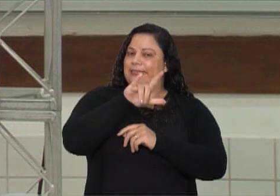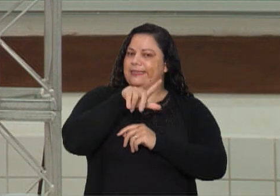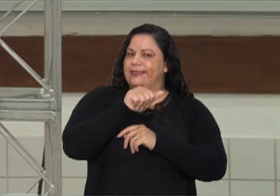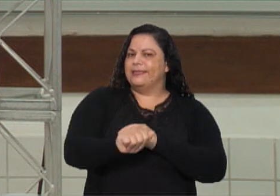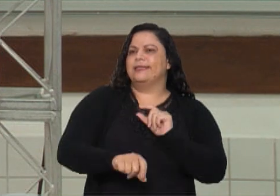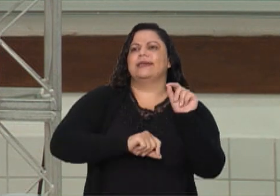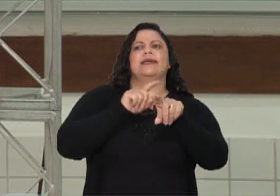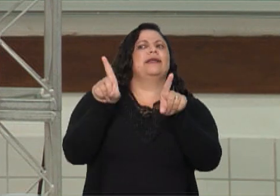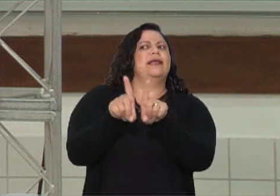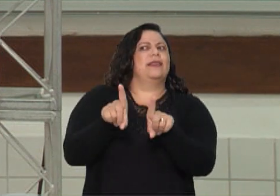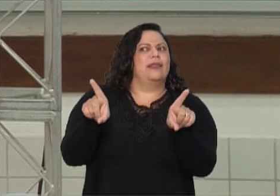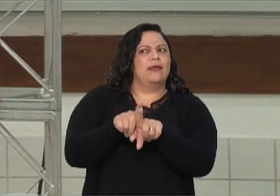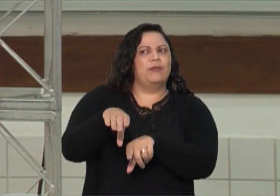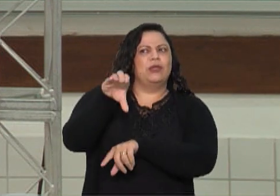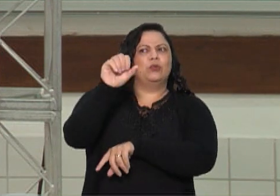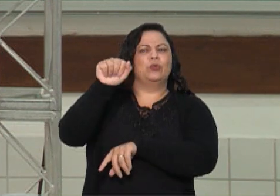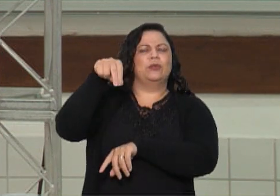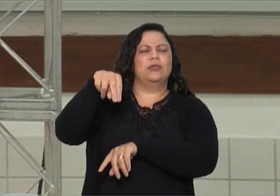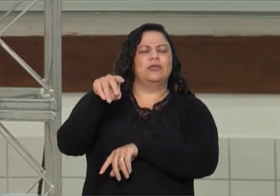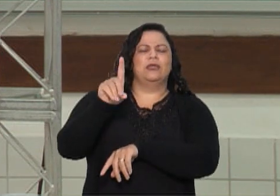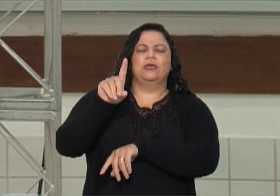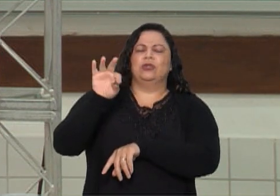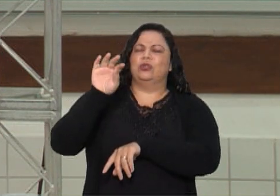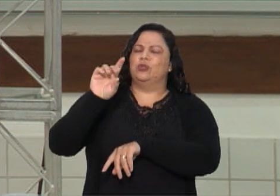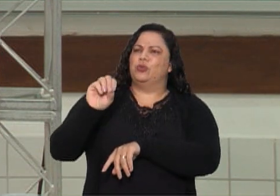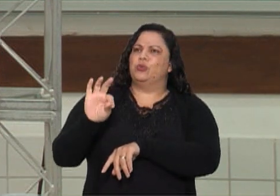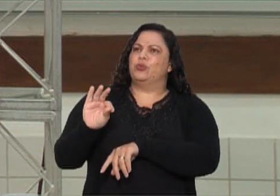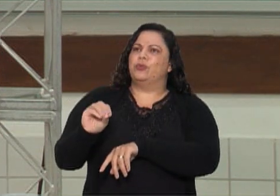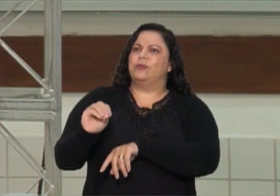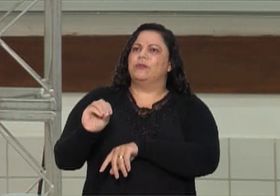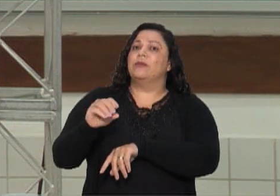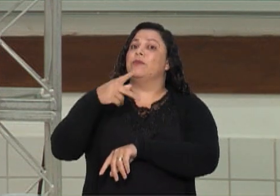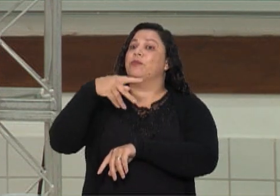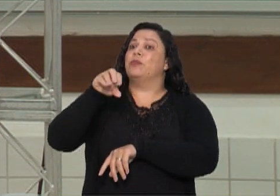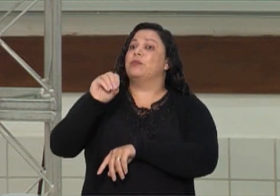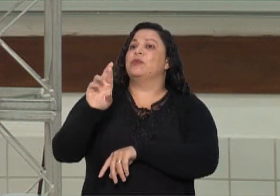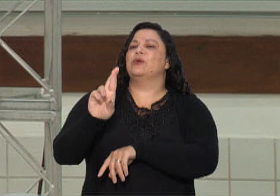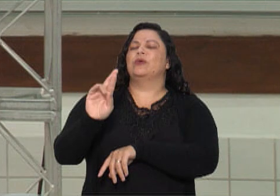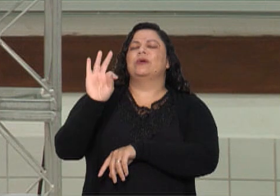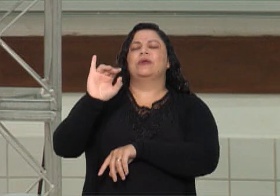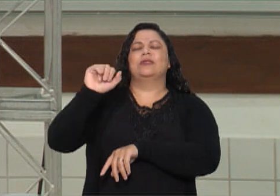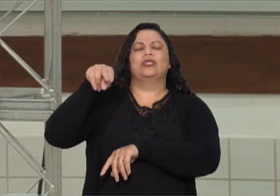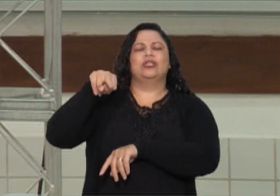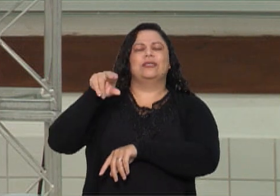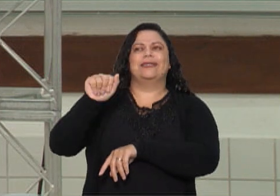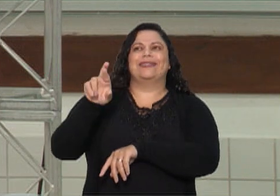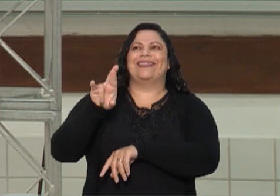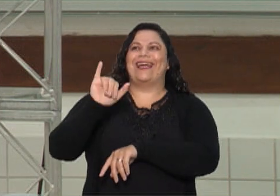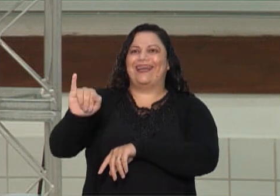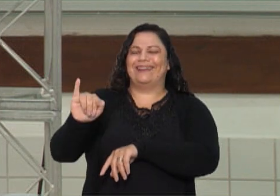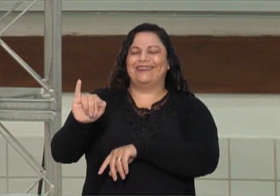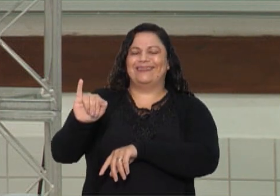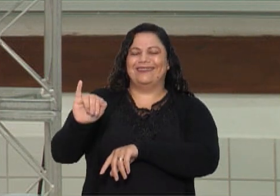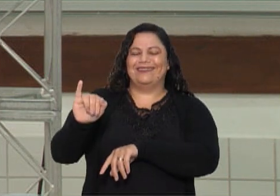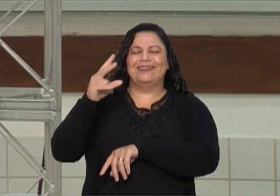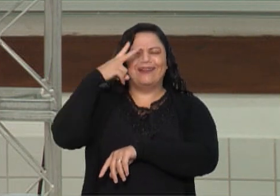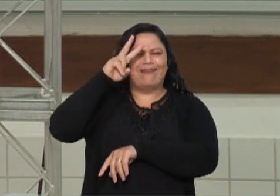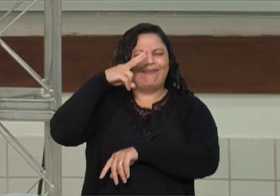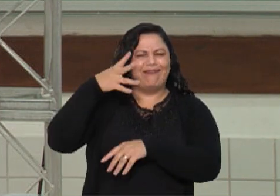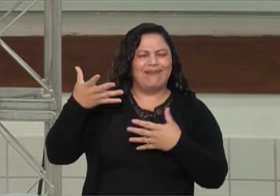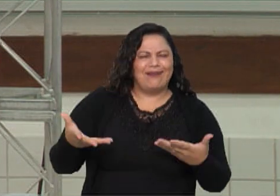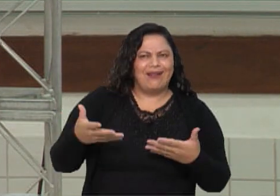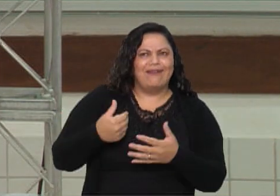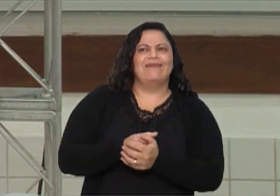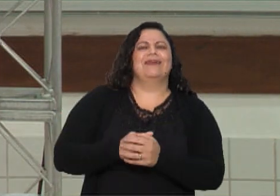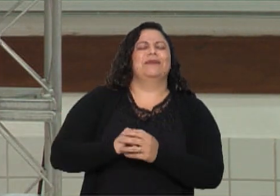Cândido Portinari, lembram disso? Então hoje a gente vai conhecer um pouquinho mais sobre ele e suas obras, ok? Então vamos